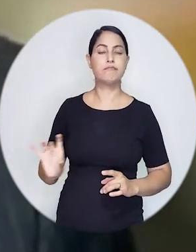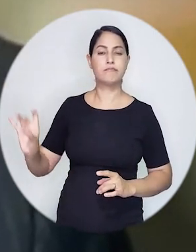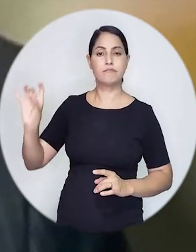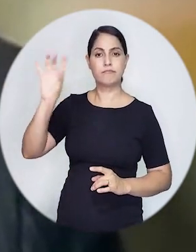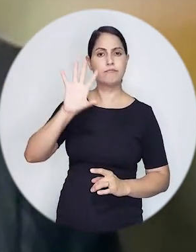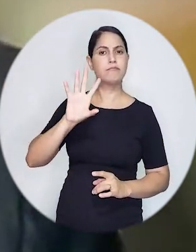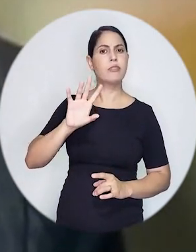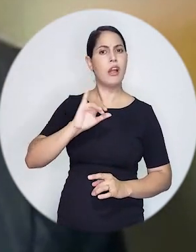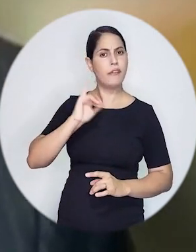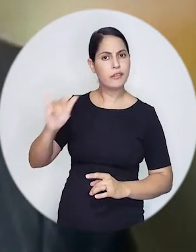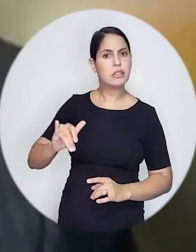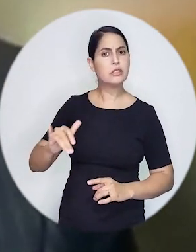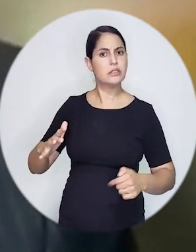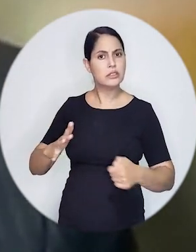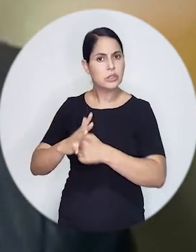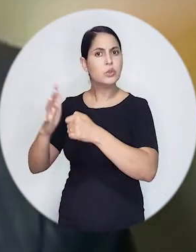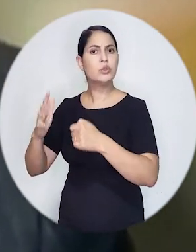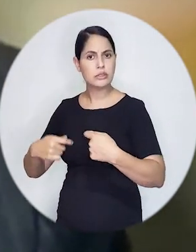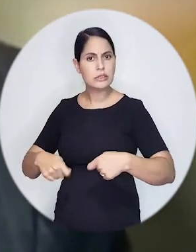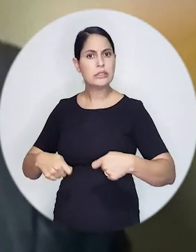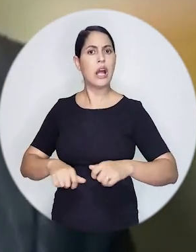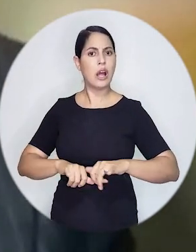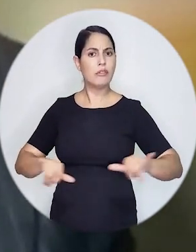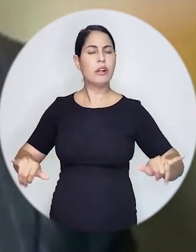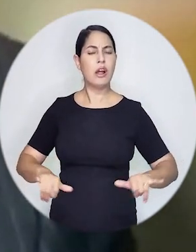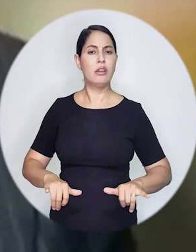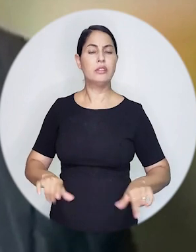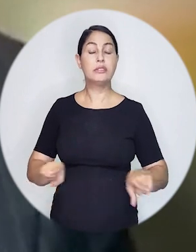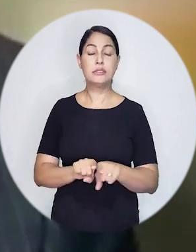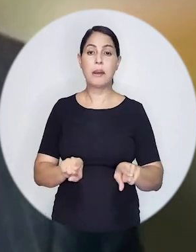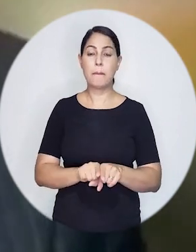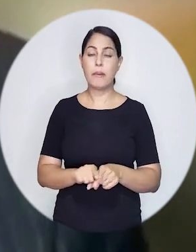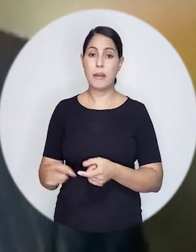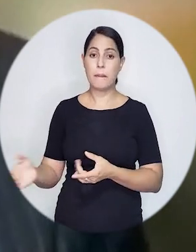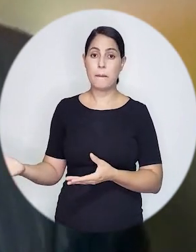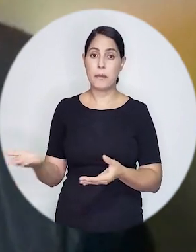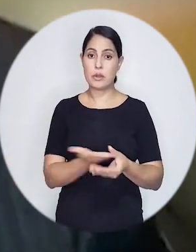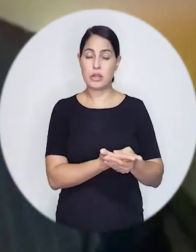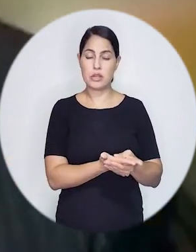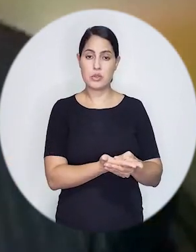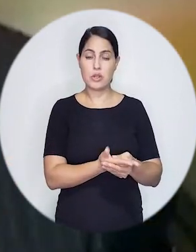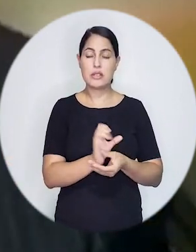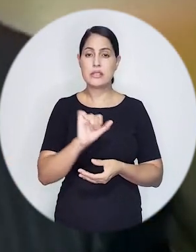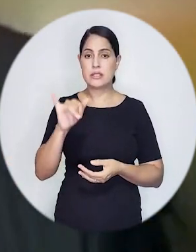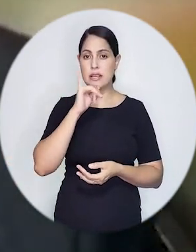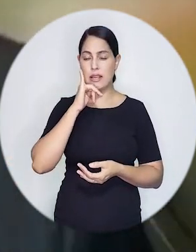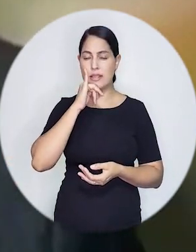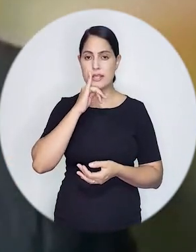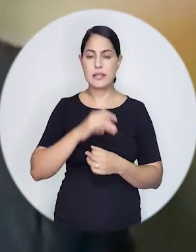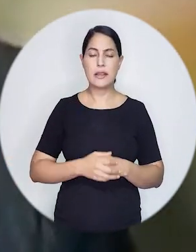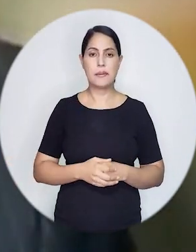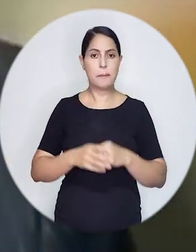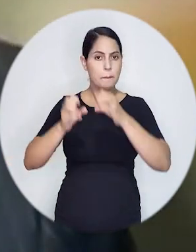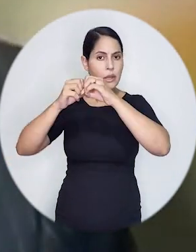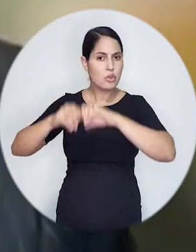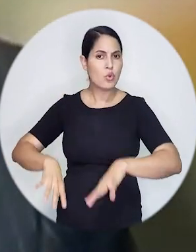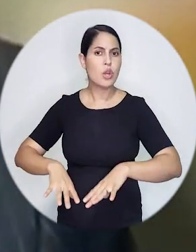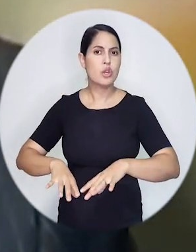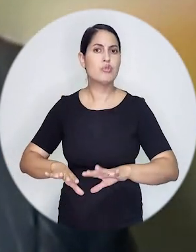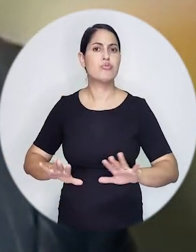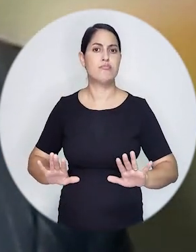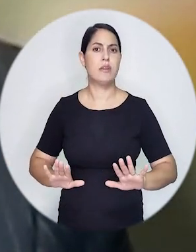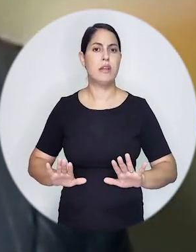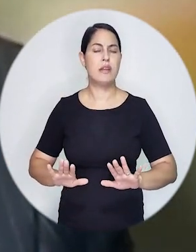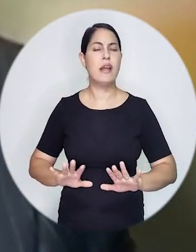com deficiência em cada estado, quando elas existirem, e também a judicialização, se houver algum tipo de